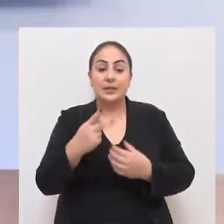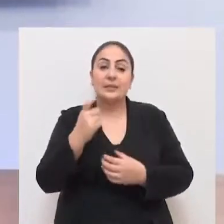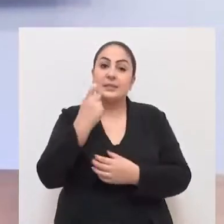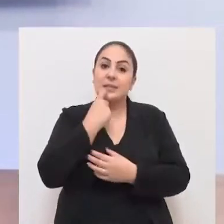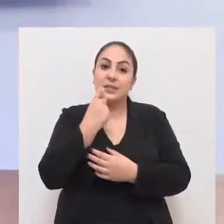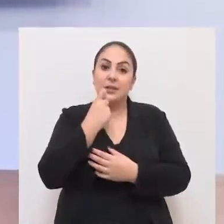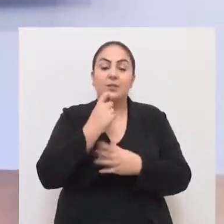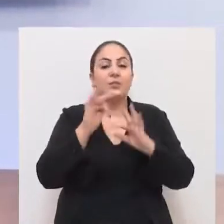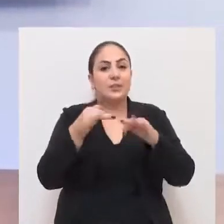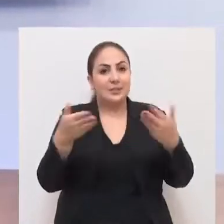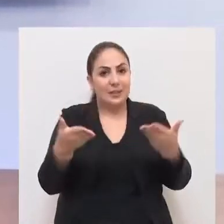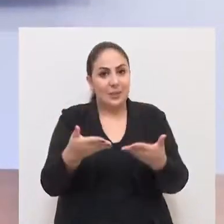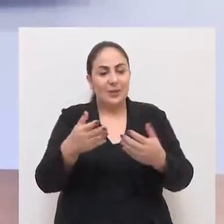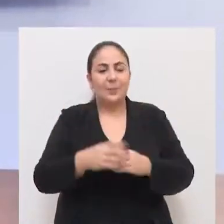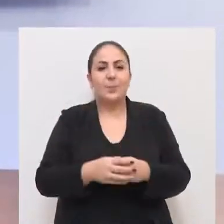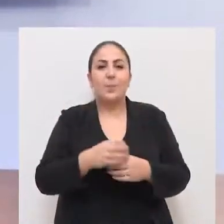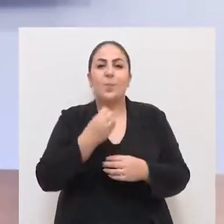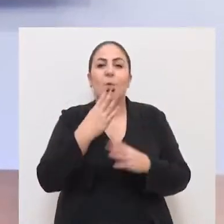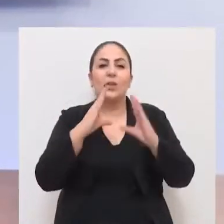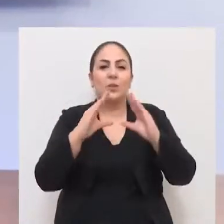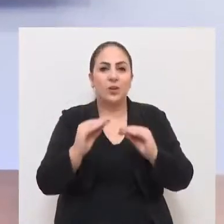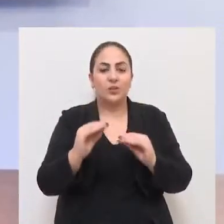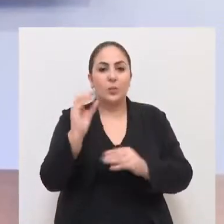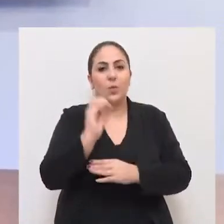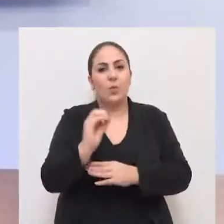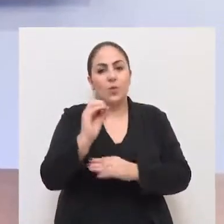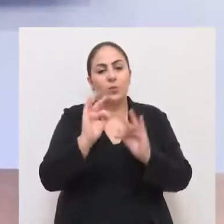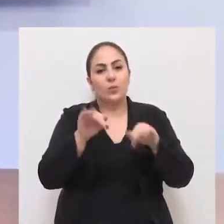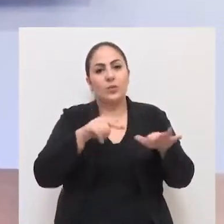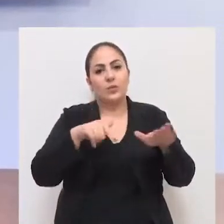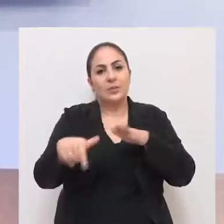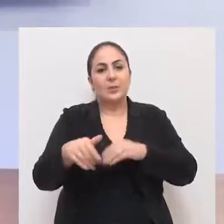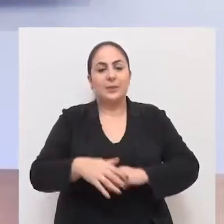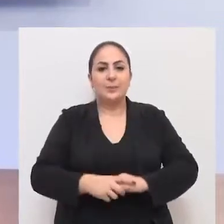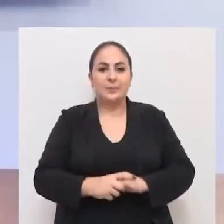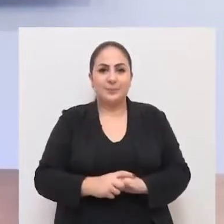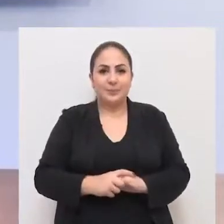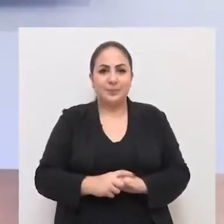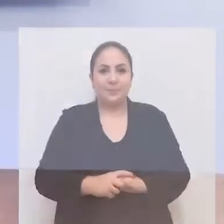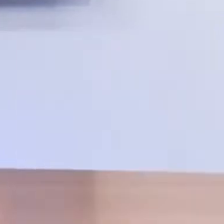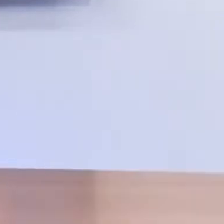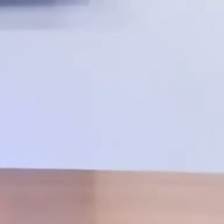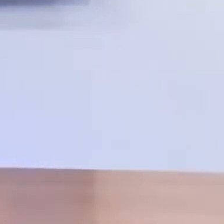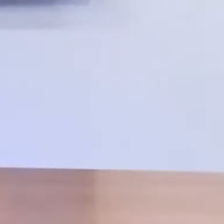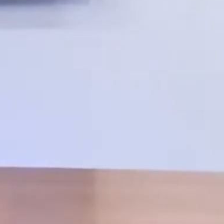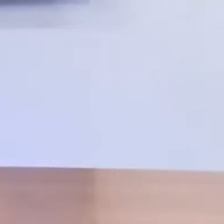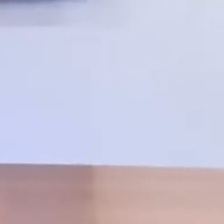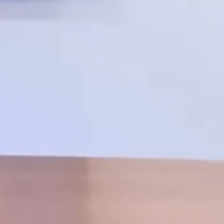Câmara desta sexta-feira termina aqui. Uma boa noite e um ótimo fim de semana!